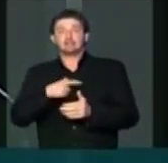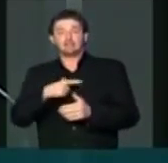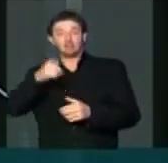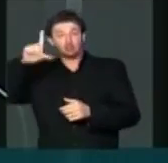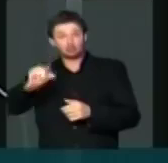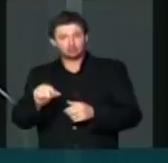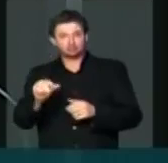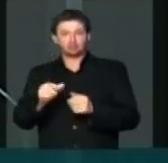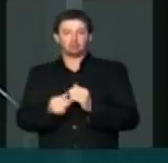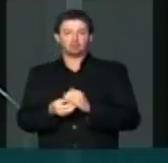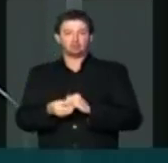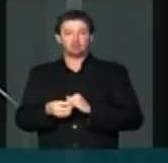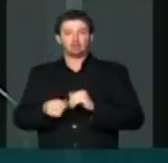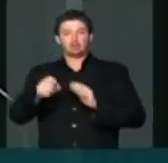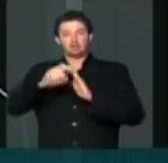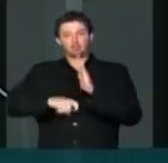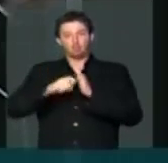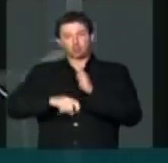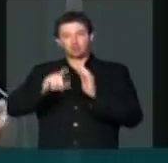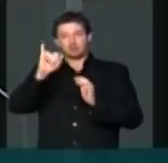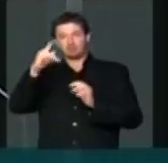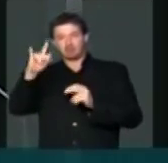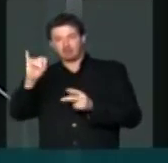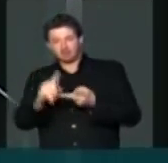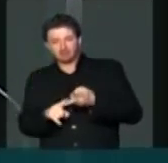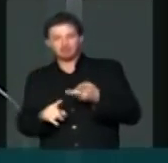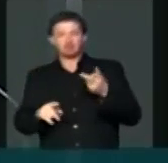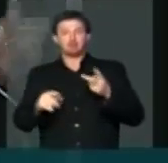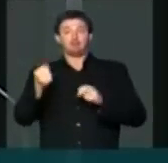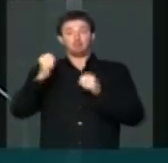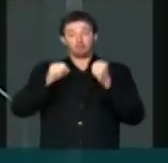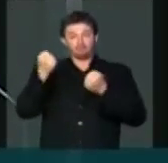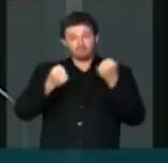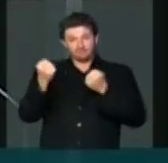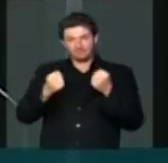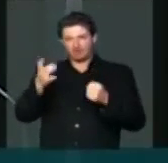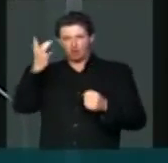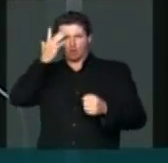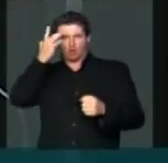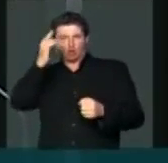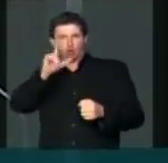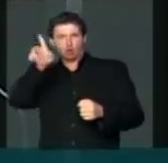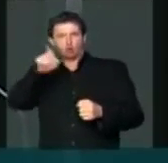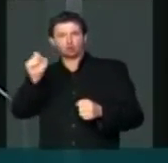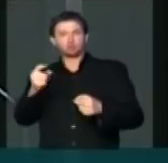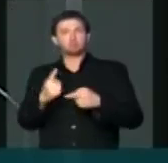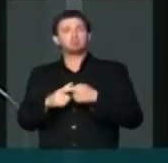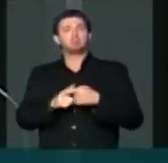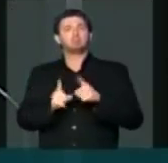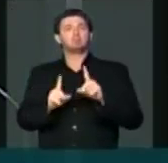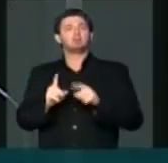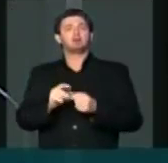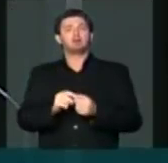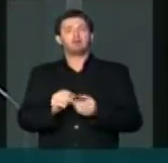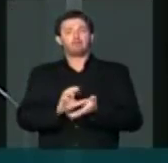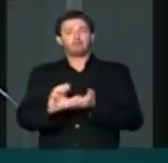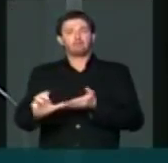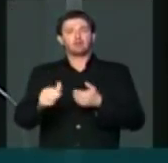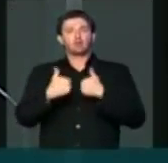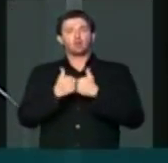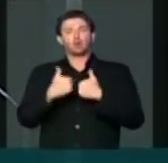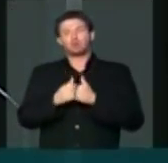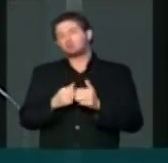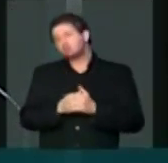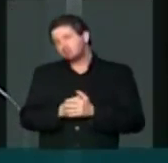redução de IPI, benefícios fiscais, a produção de automóveis, veículos de luxo, Por que não investir no transporte coletivo?